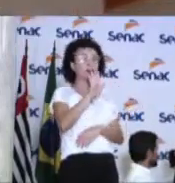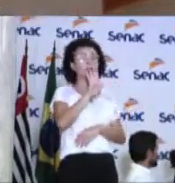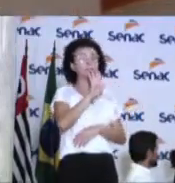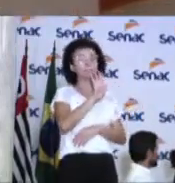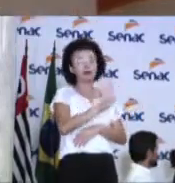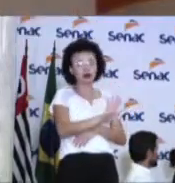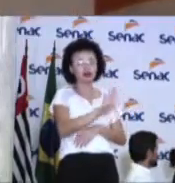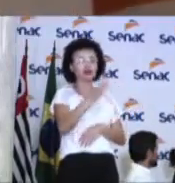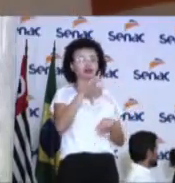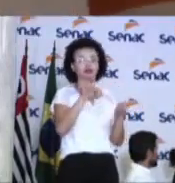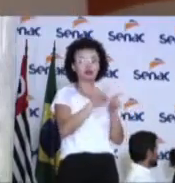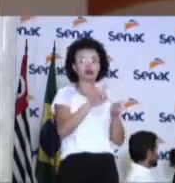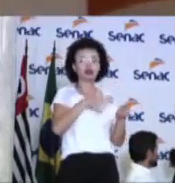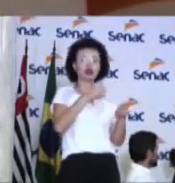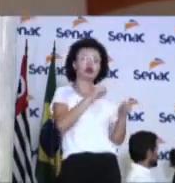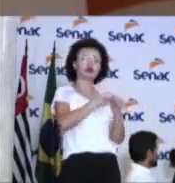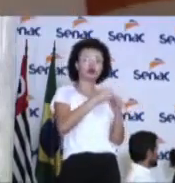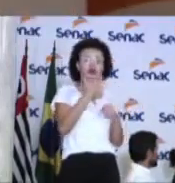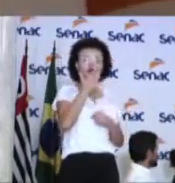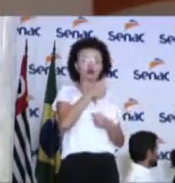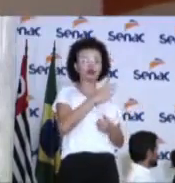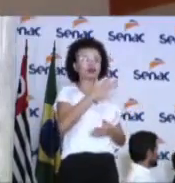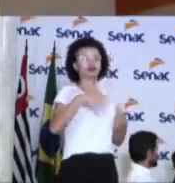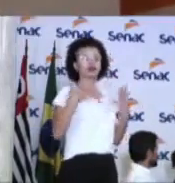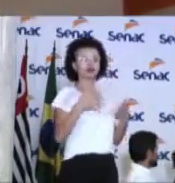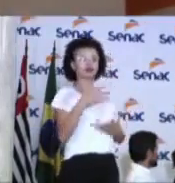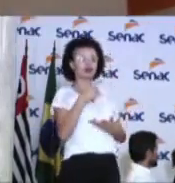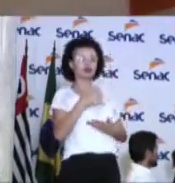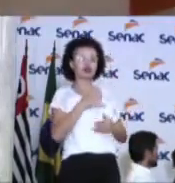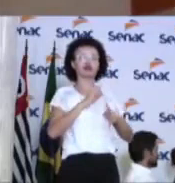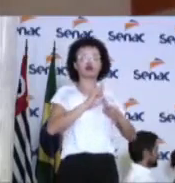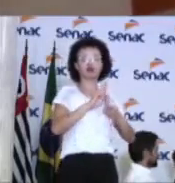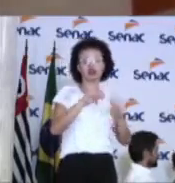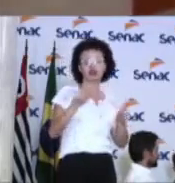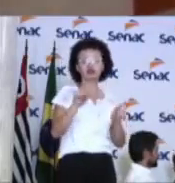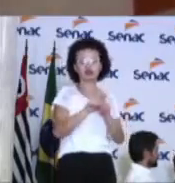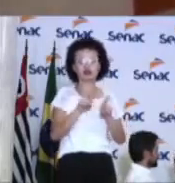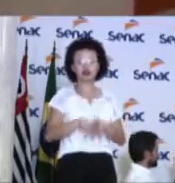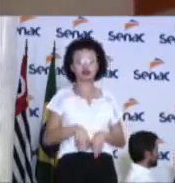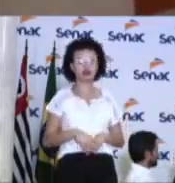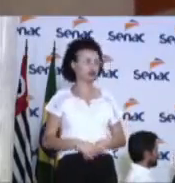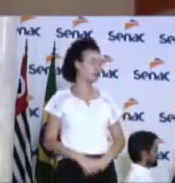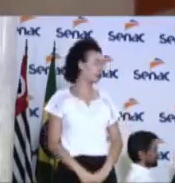de conteúdo para dar um pouco de risada e assumir o humor.